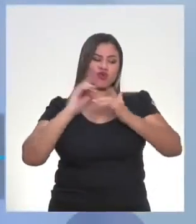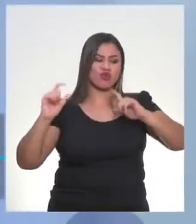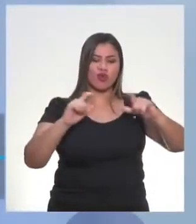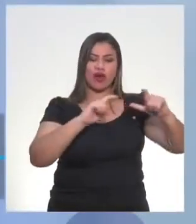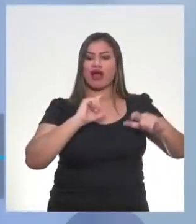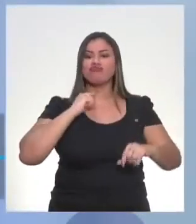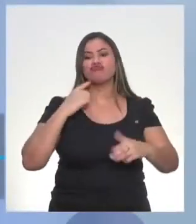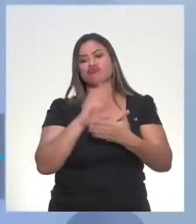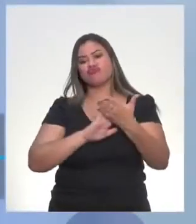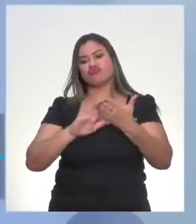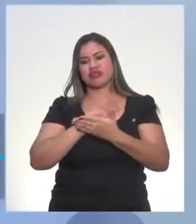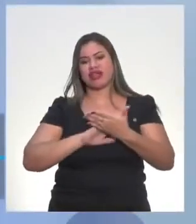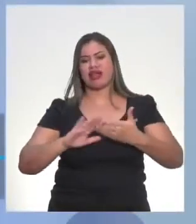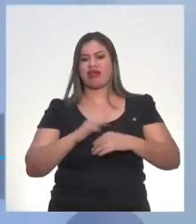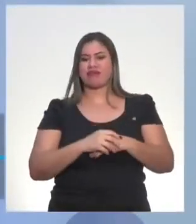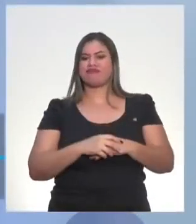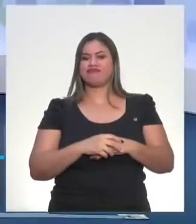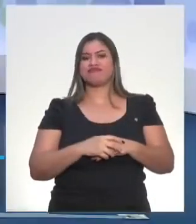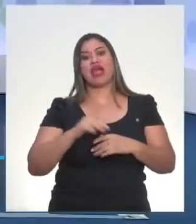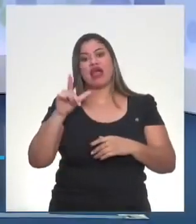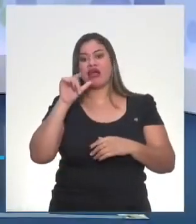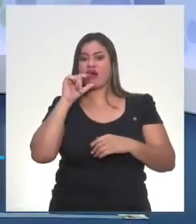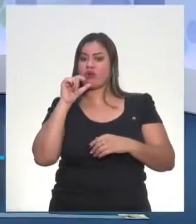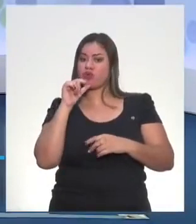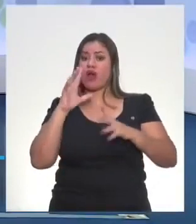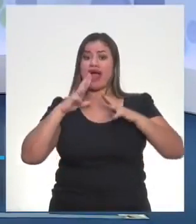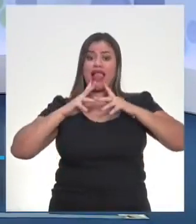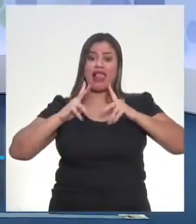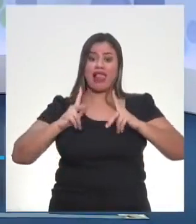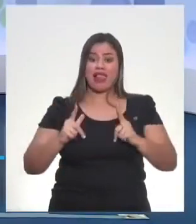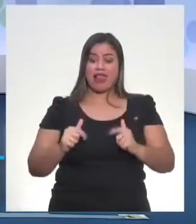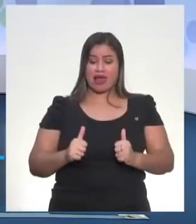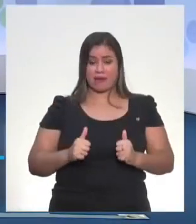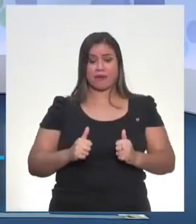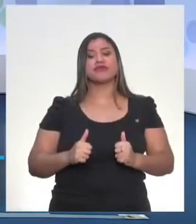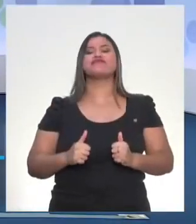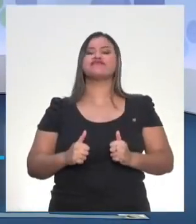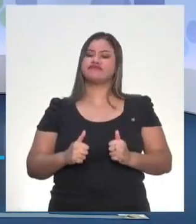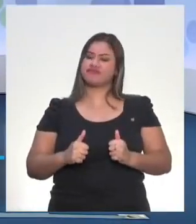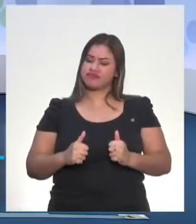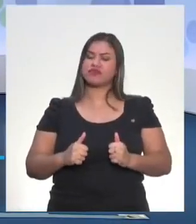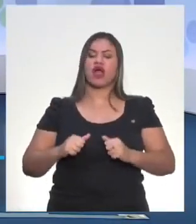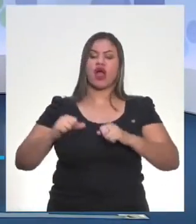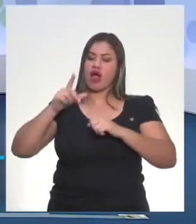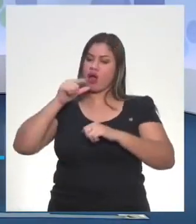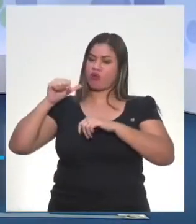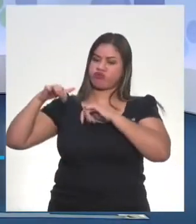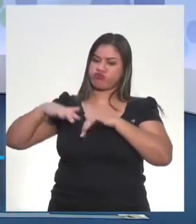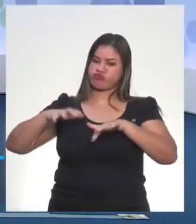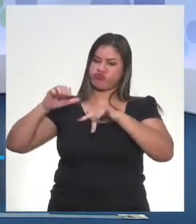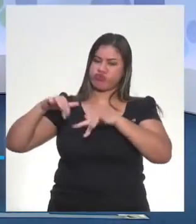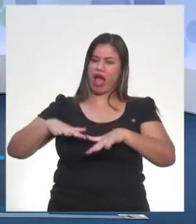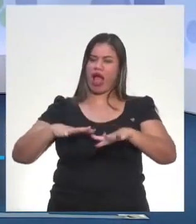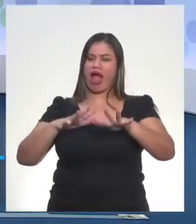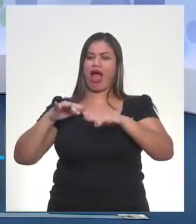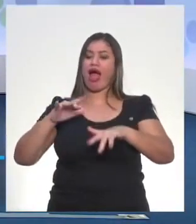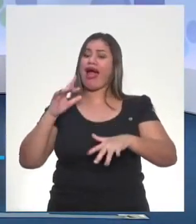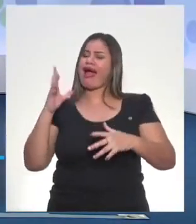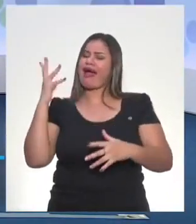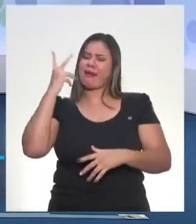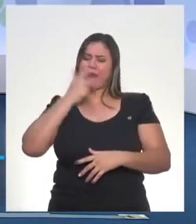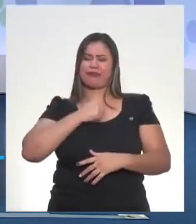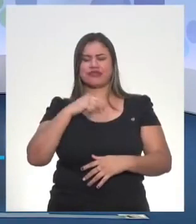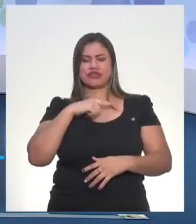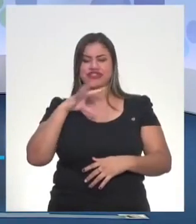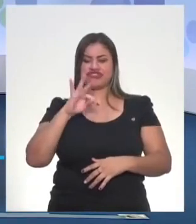é poluído. E ele não nasce poluído aqui também. Ele a não região nasce. onde ele nasce é linda, né? A nascente dele tem é muito bonita. Tem até um passeio, né, que dá para